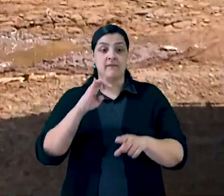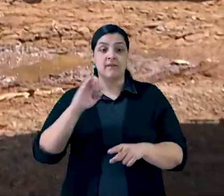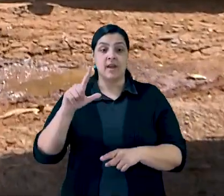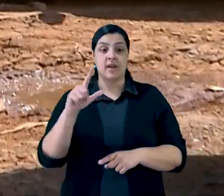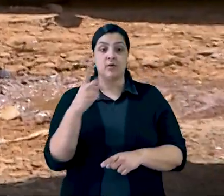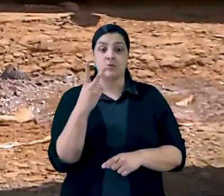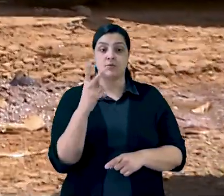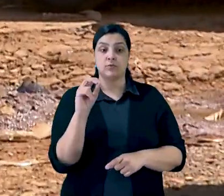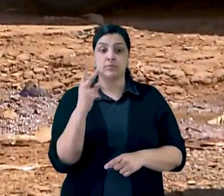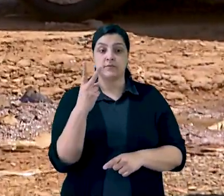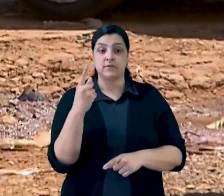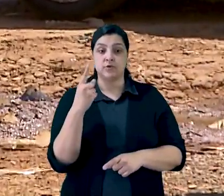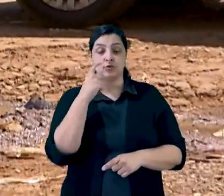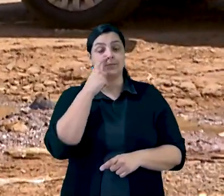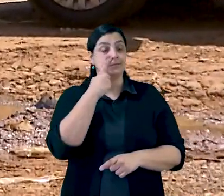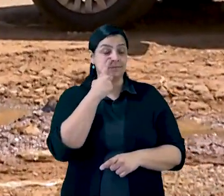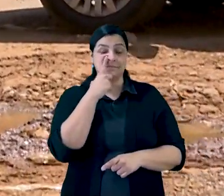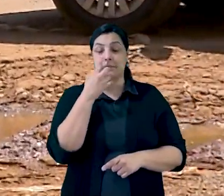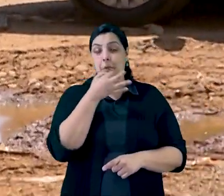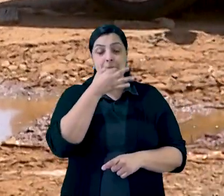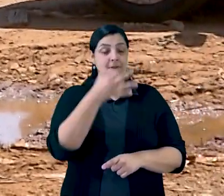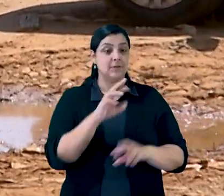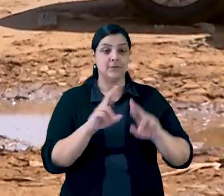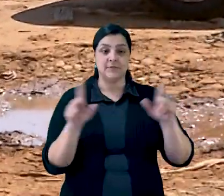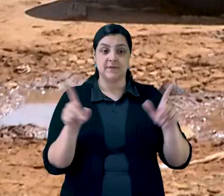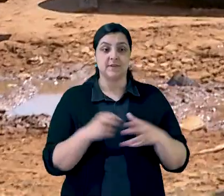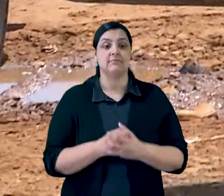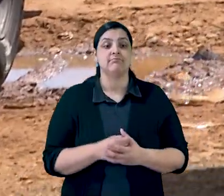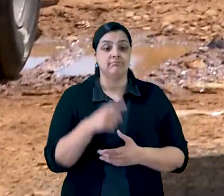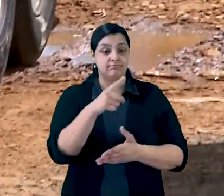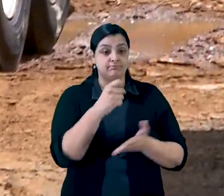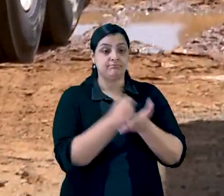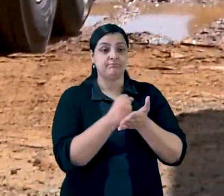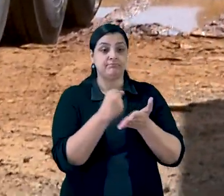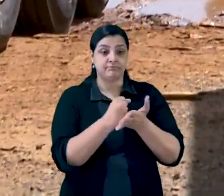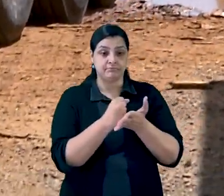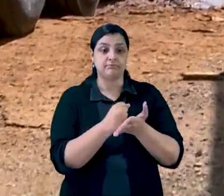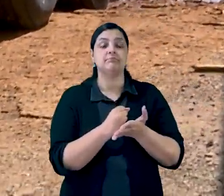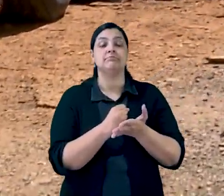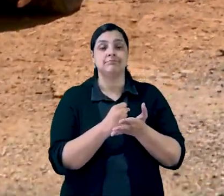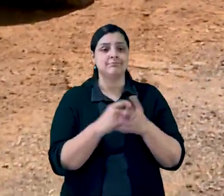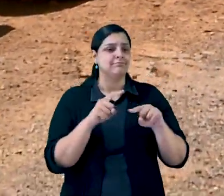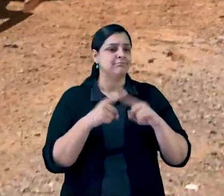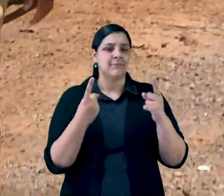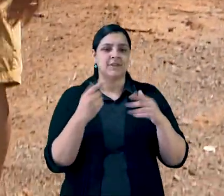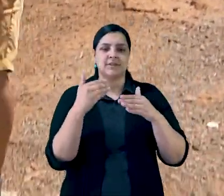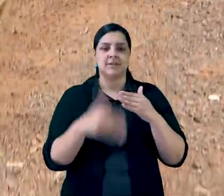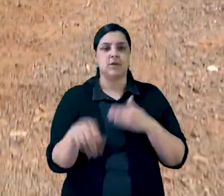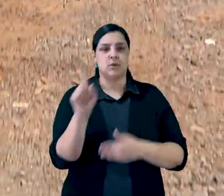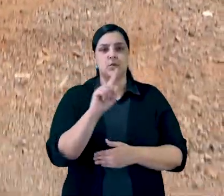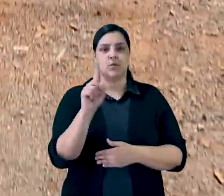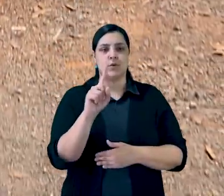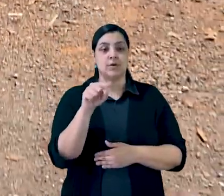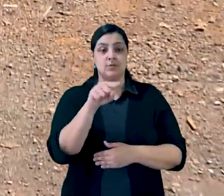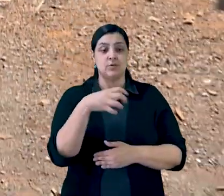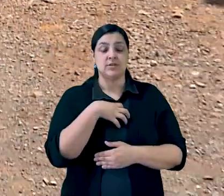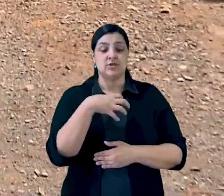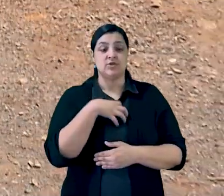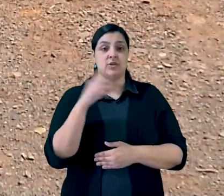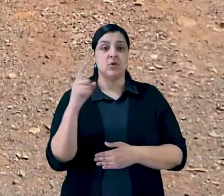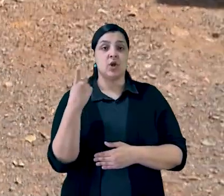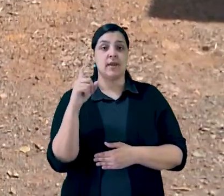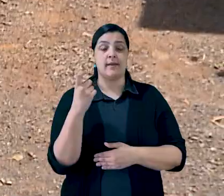Rafael, caminhoneiro desde 2021, tem outra opinião. Ele também é registrado em carteira, mas não concorda com o